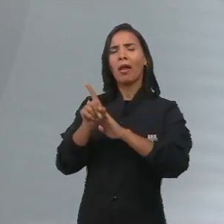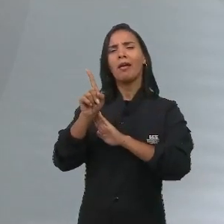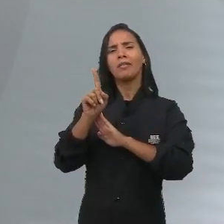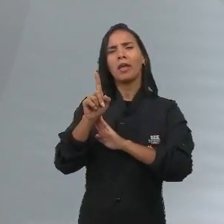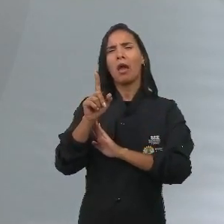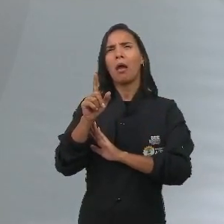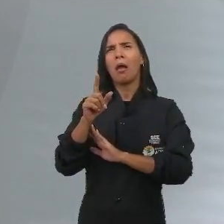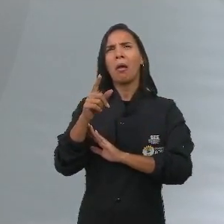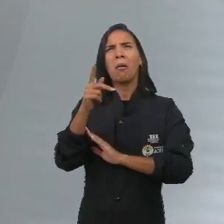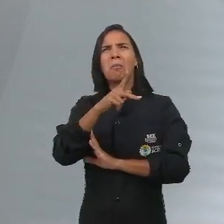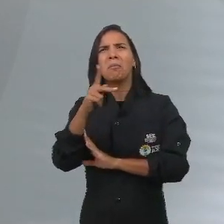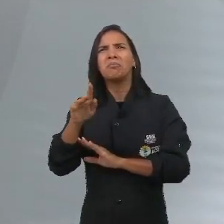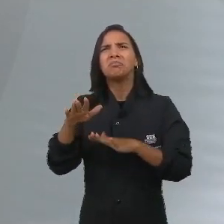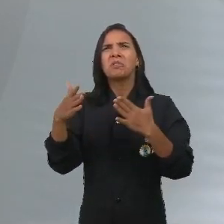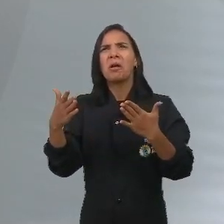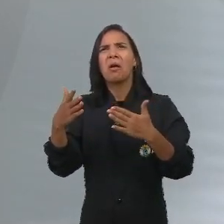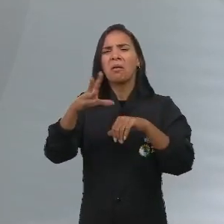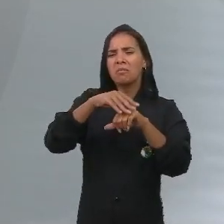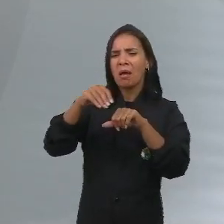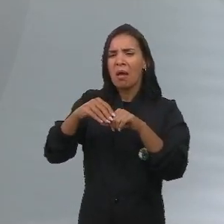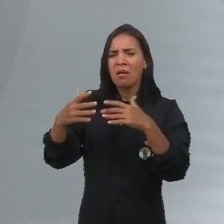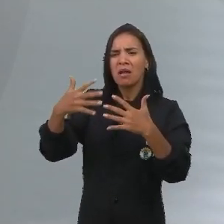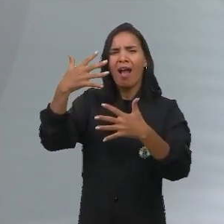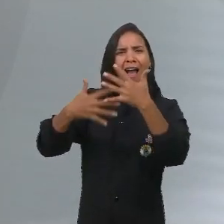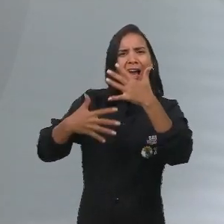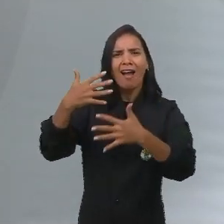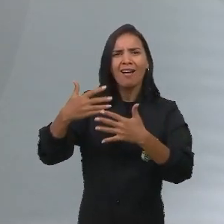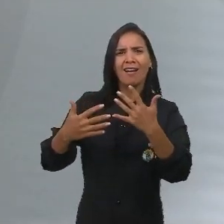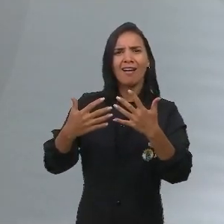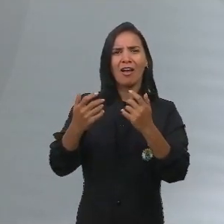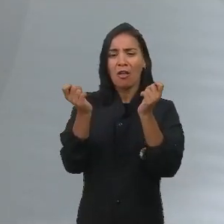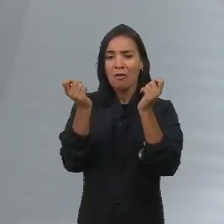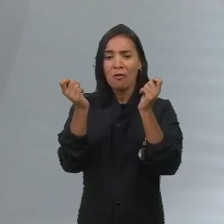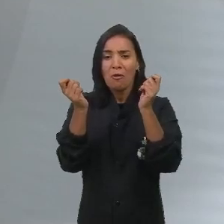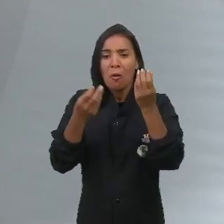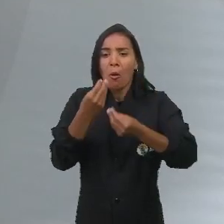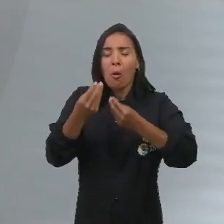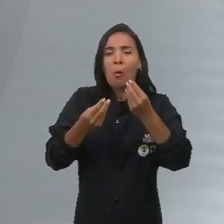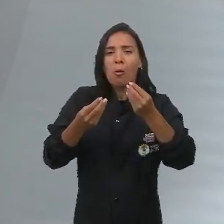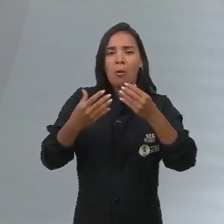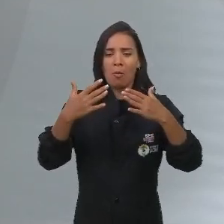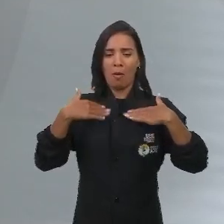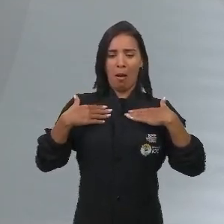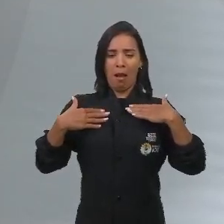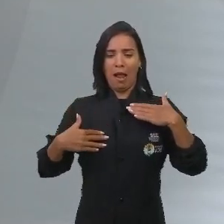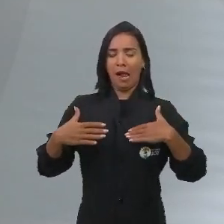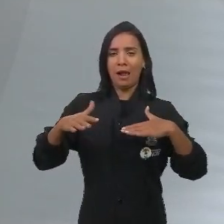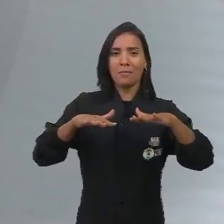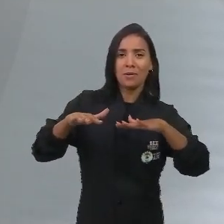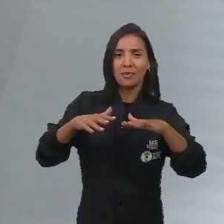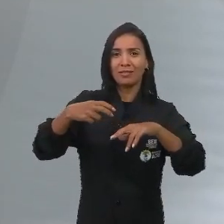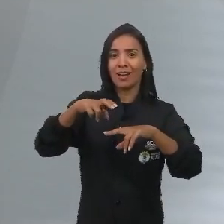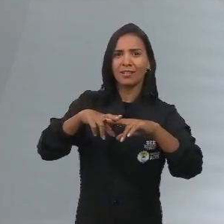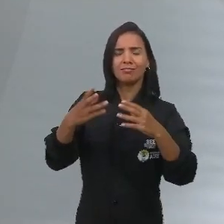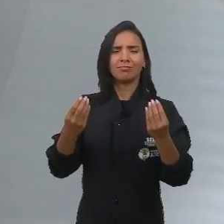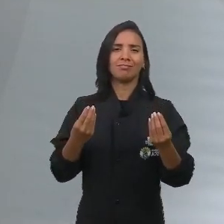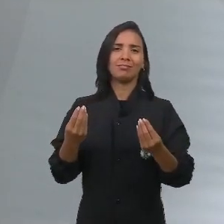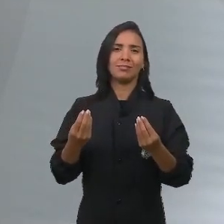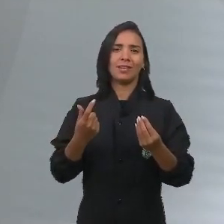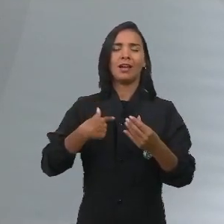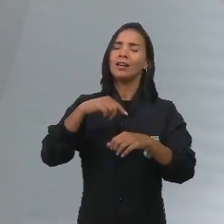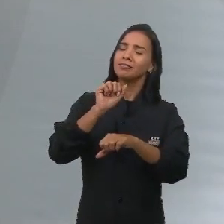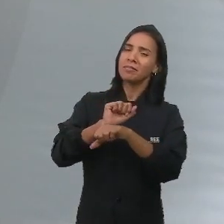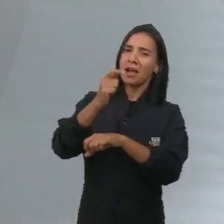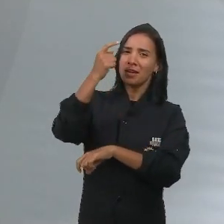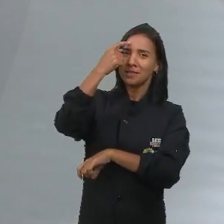o o corpo o conhecimento Enem eu não vou poder me mexer mal na cadeira como é que eu vou que que não tô entendendo meu amigo para e